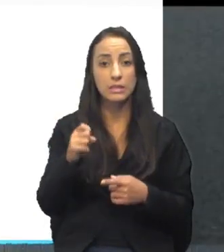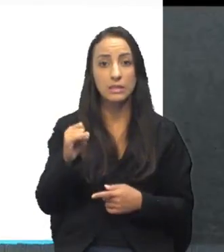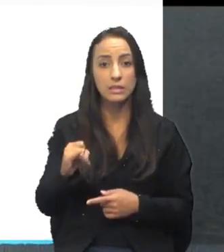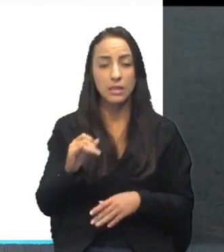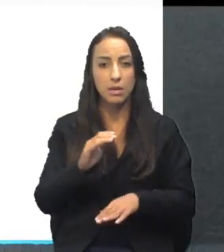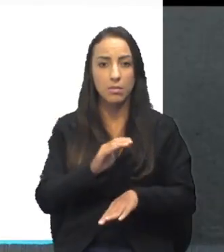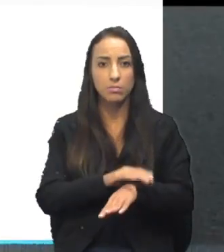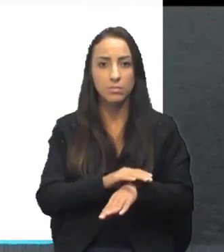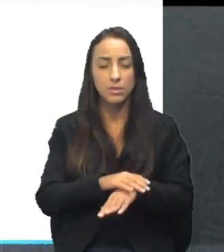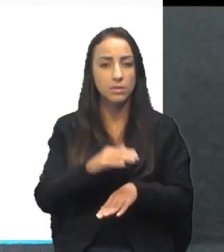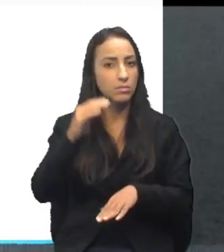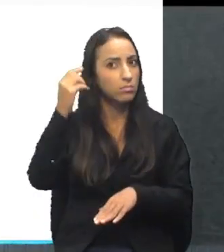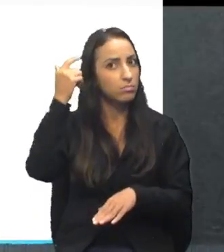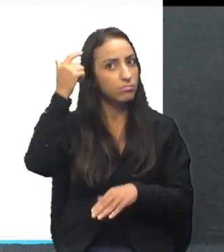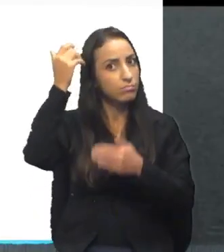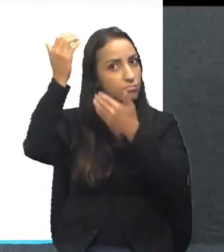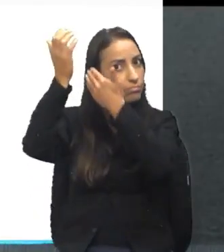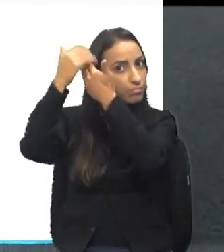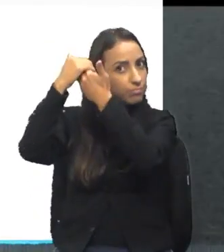intracraniana cai